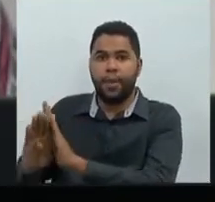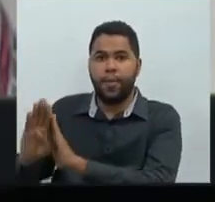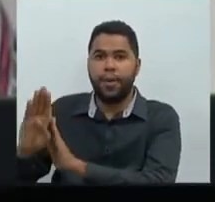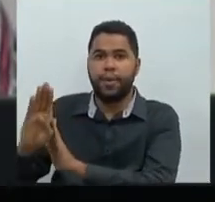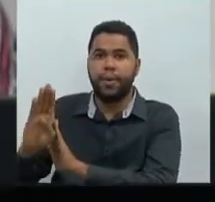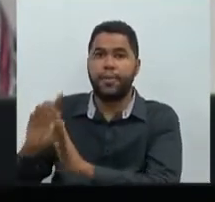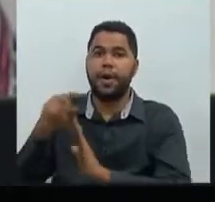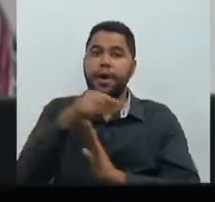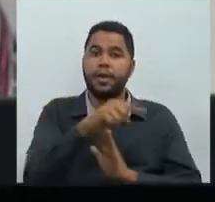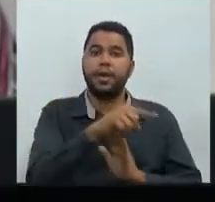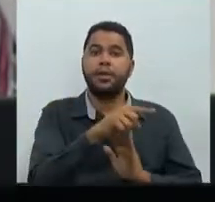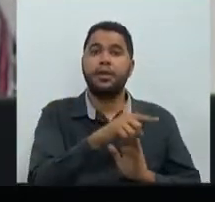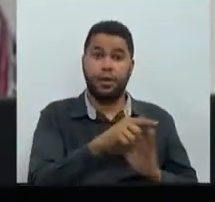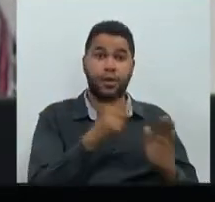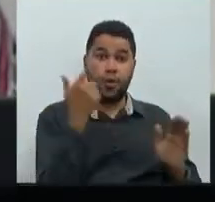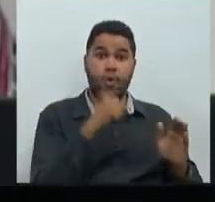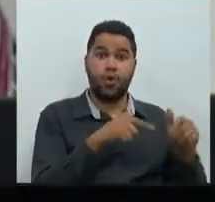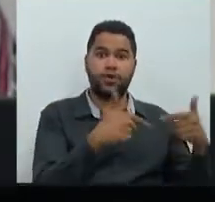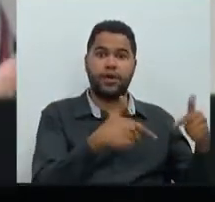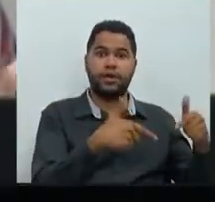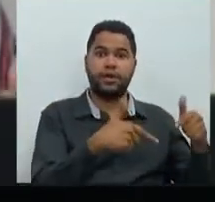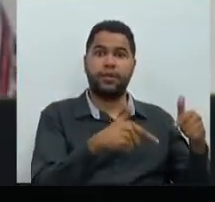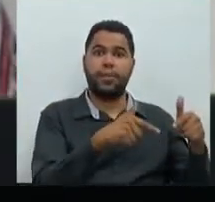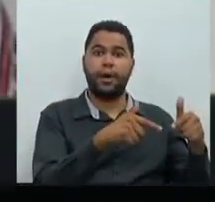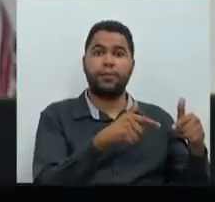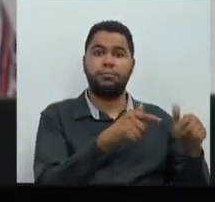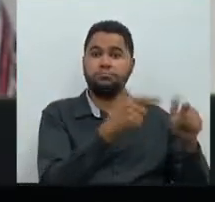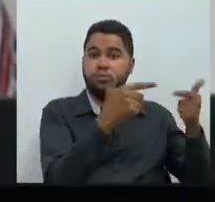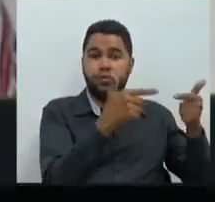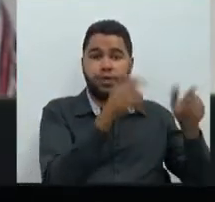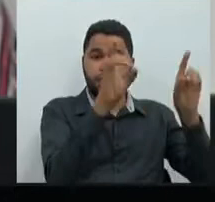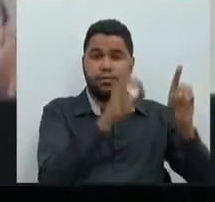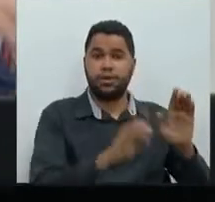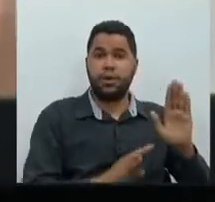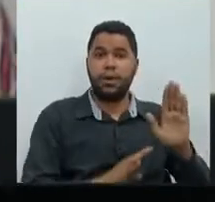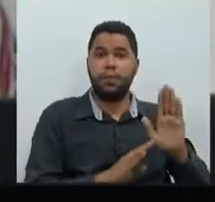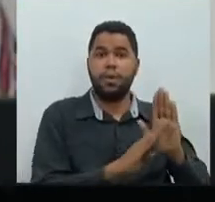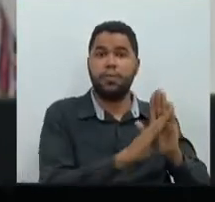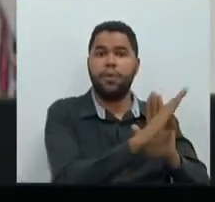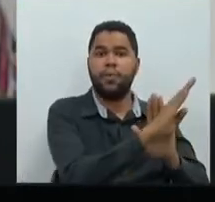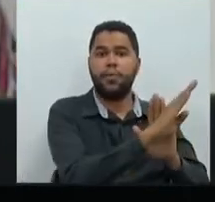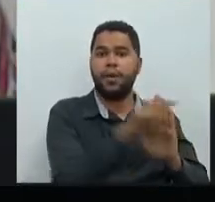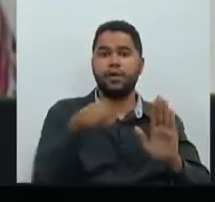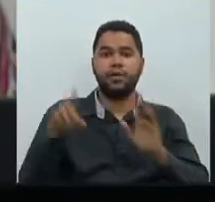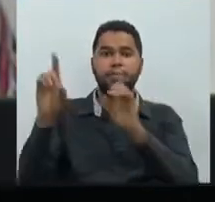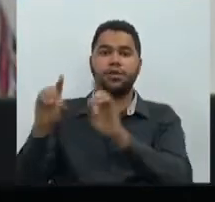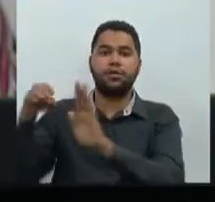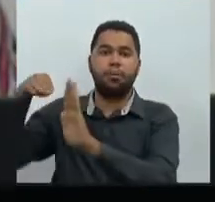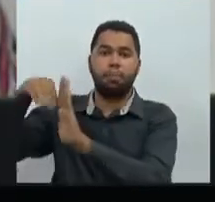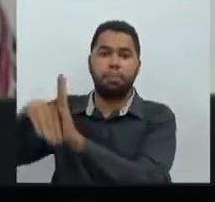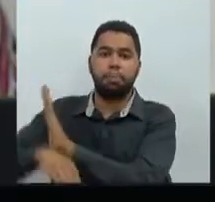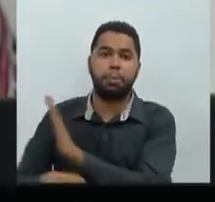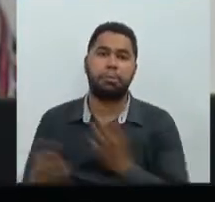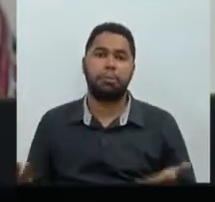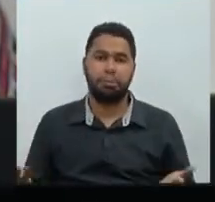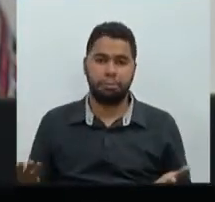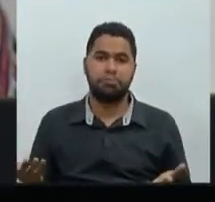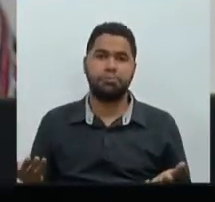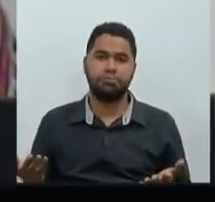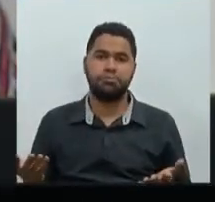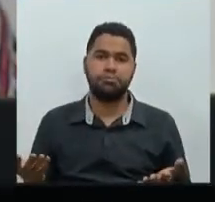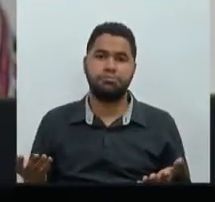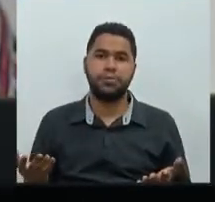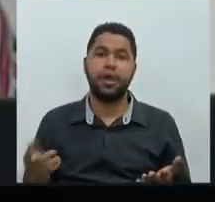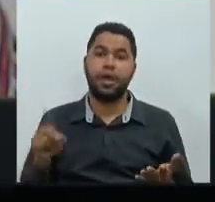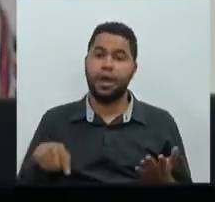Em geral, os postos de trabalho para o trabalhador com deficiência, ele reduziu, né, em 1.500, aí foi o índice